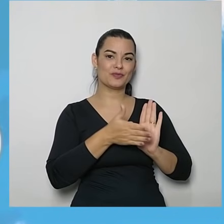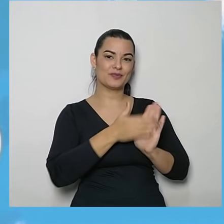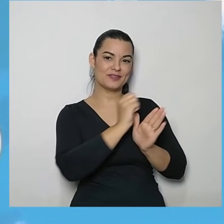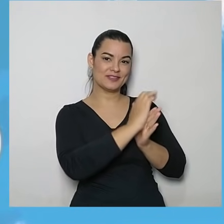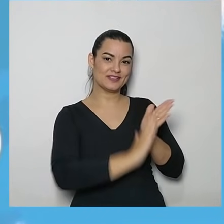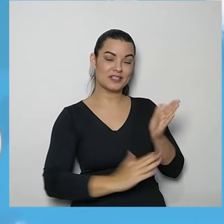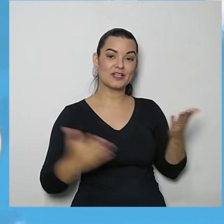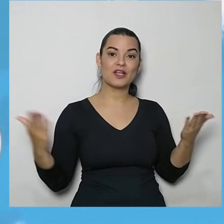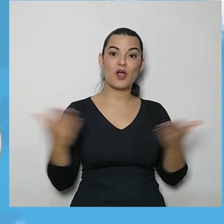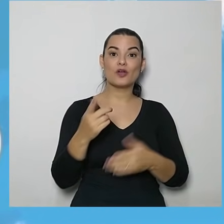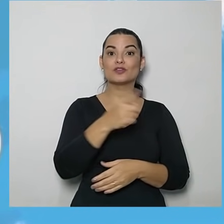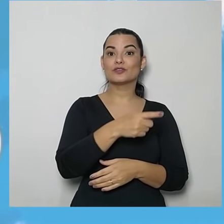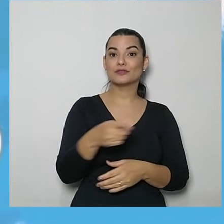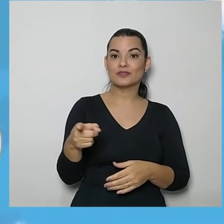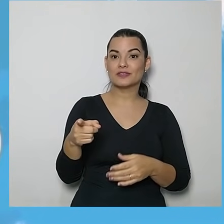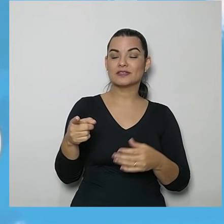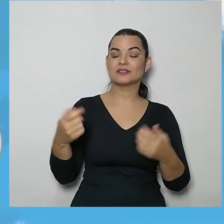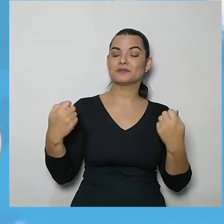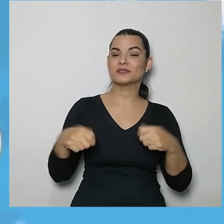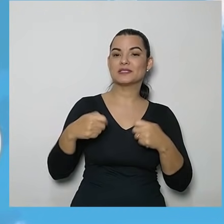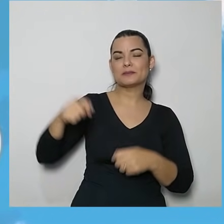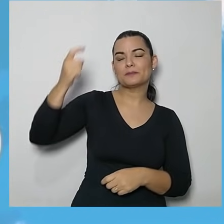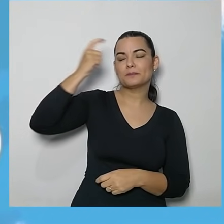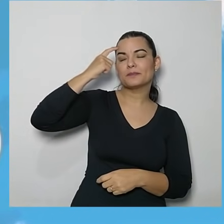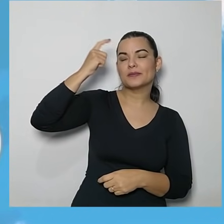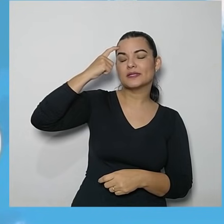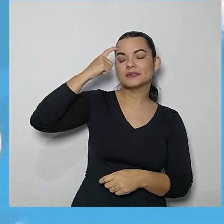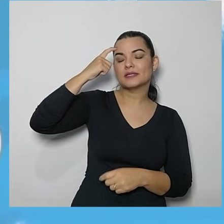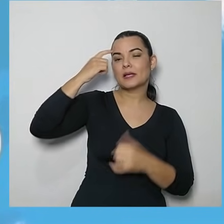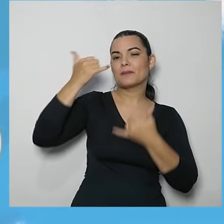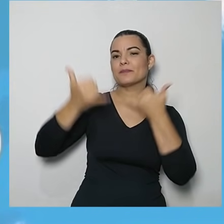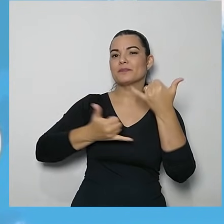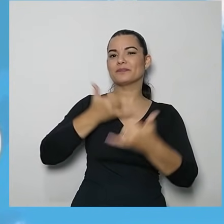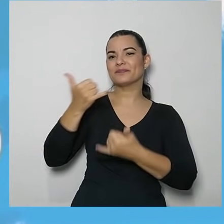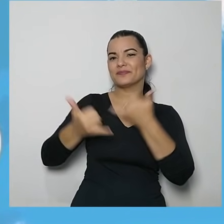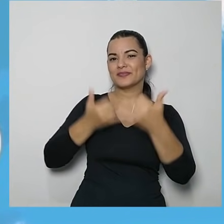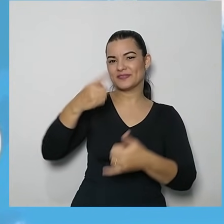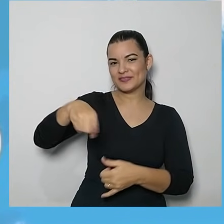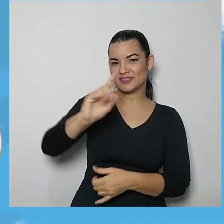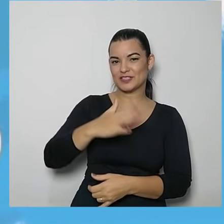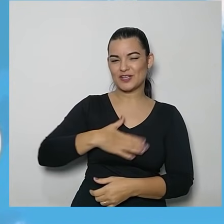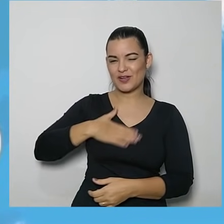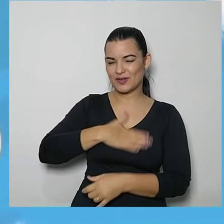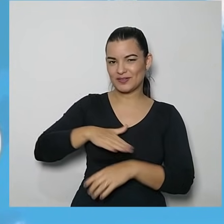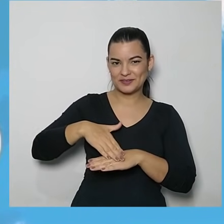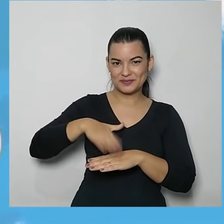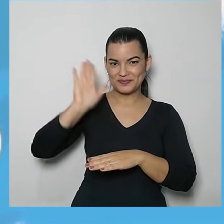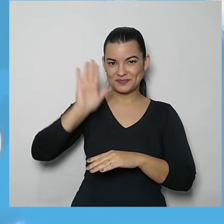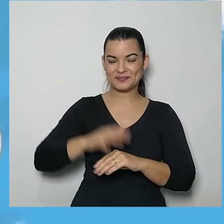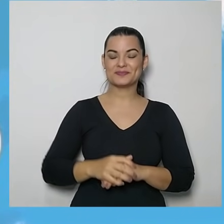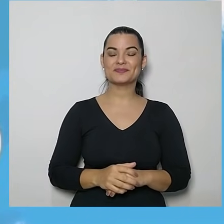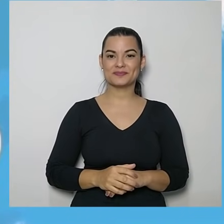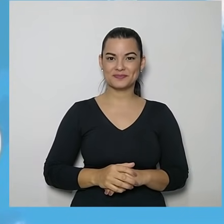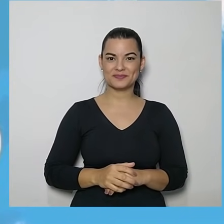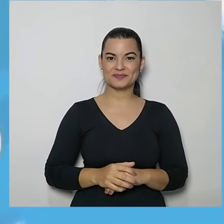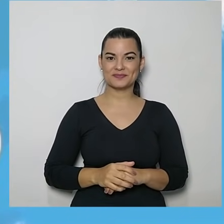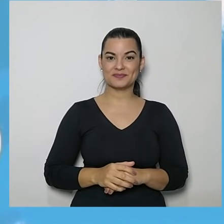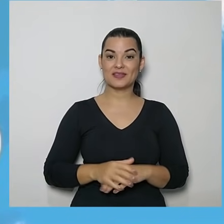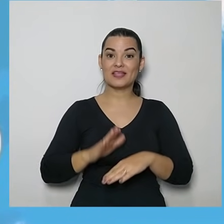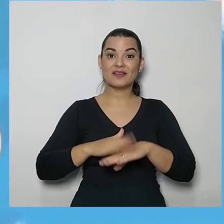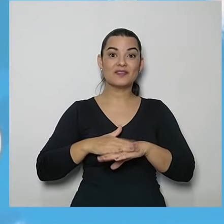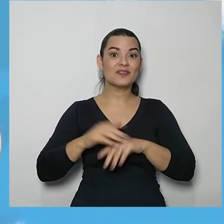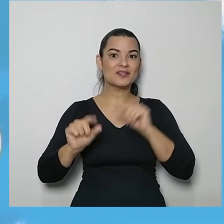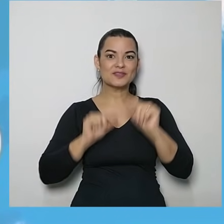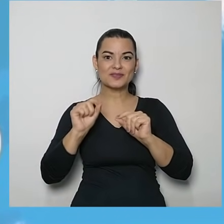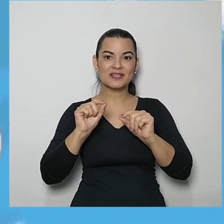dia, vocês irão pensar nas brincadeiras favoritas de vocês e